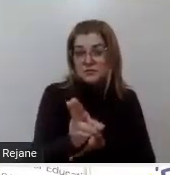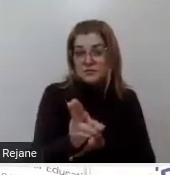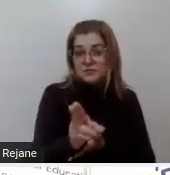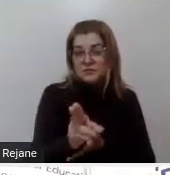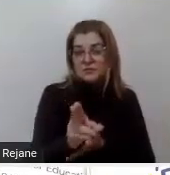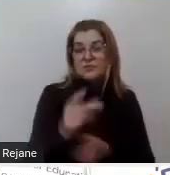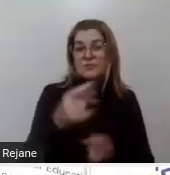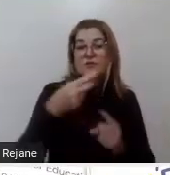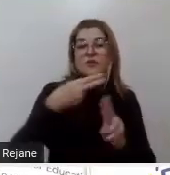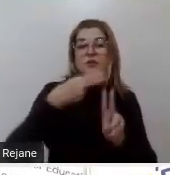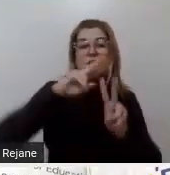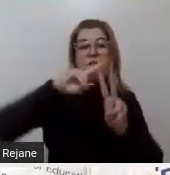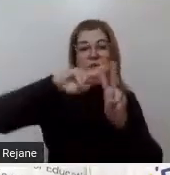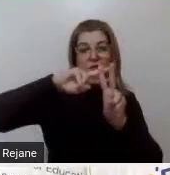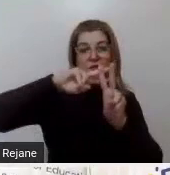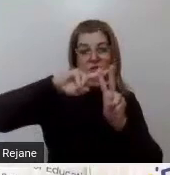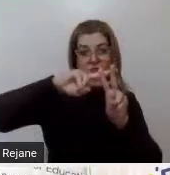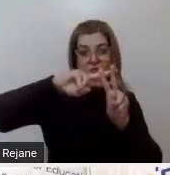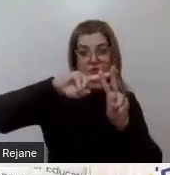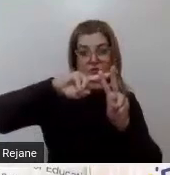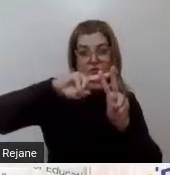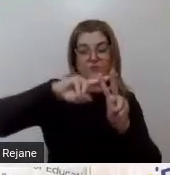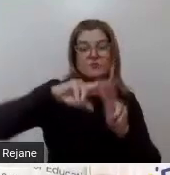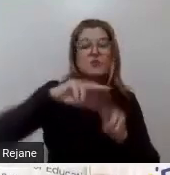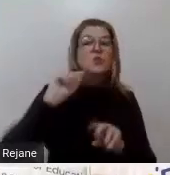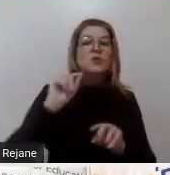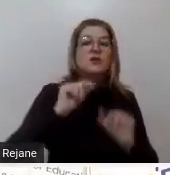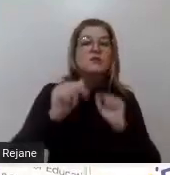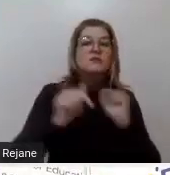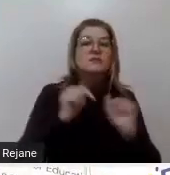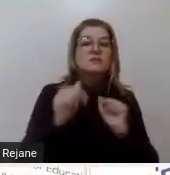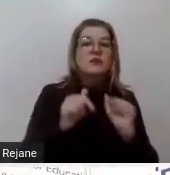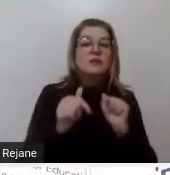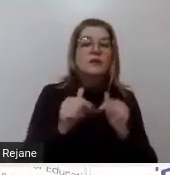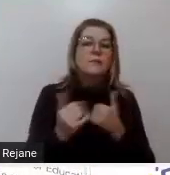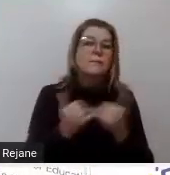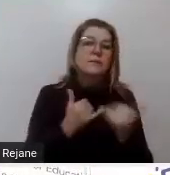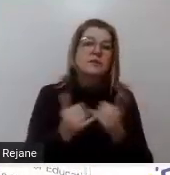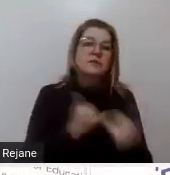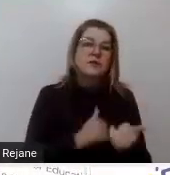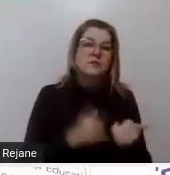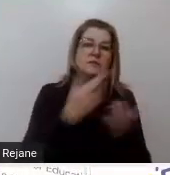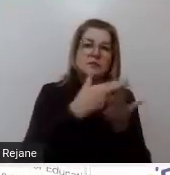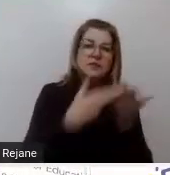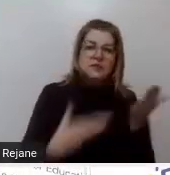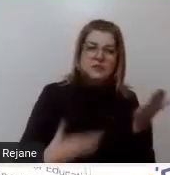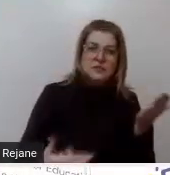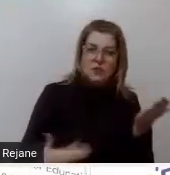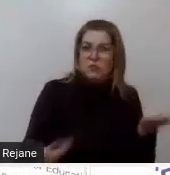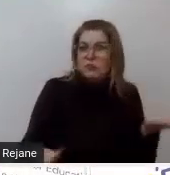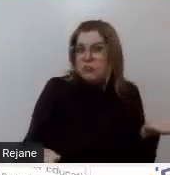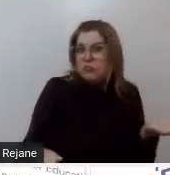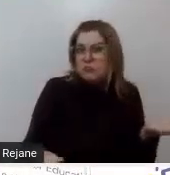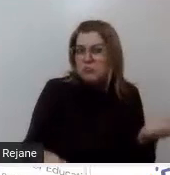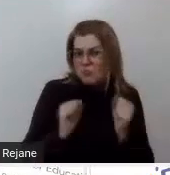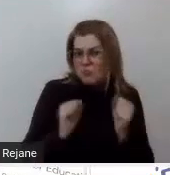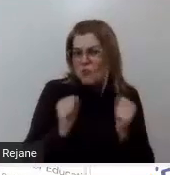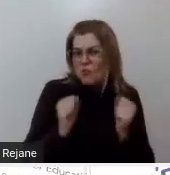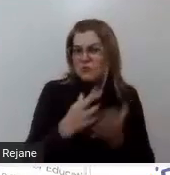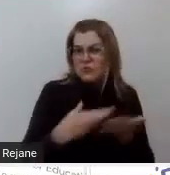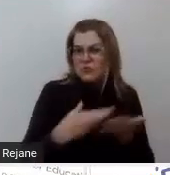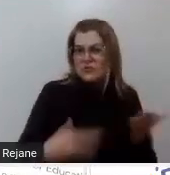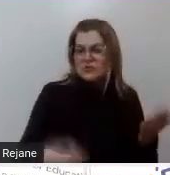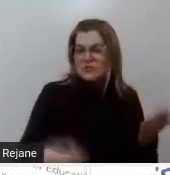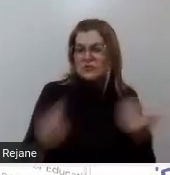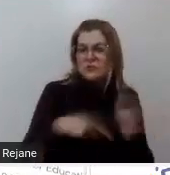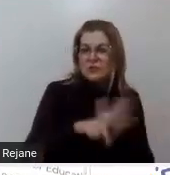hashtag do que você quer trabalhar. Então, por exemplo, a gente vai fazer uma redação agora, Célia? Vamos, porque tem gente